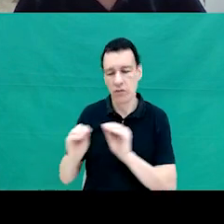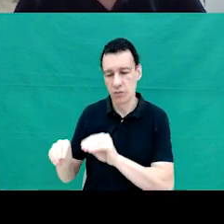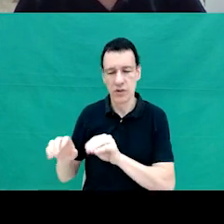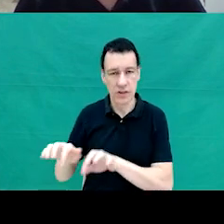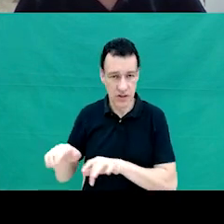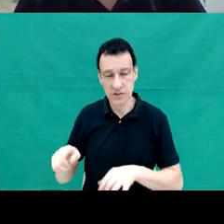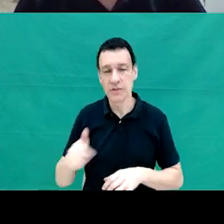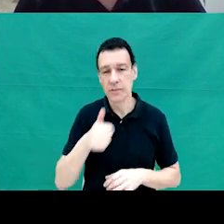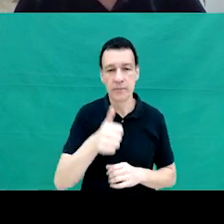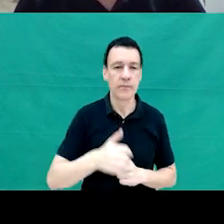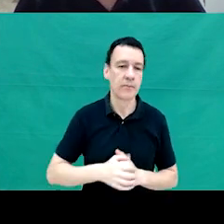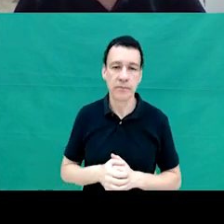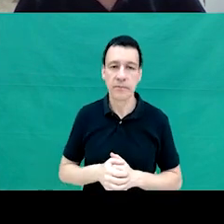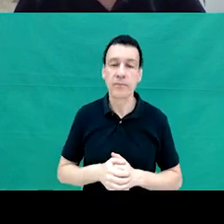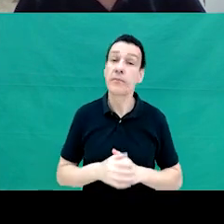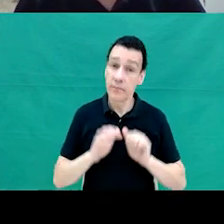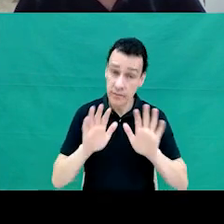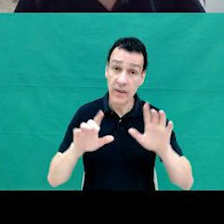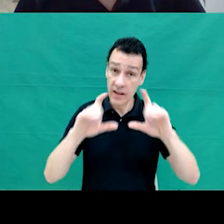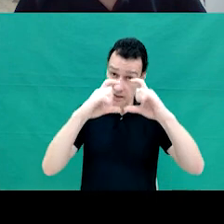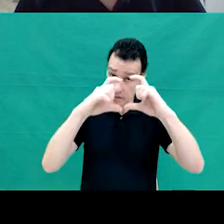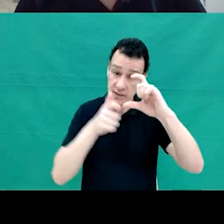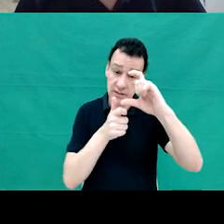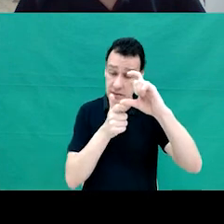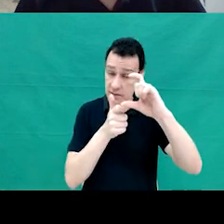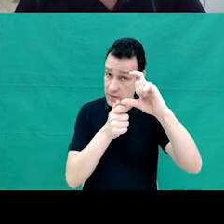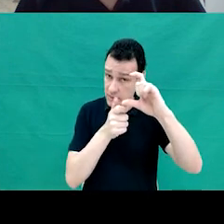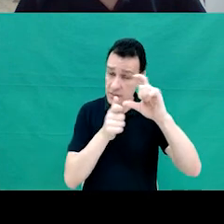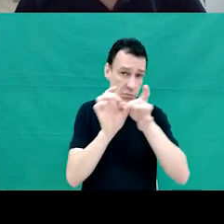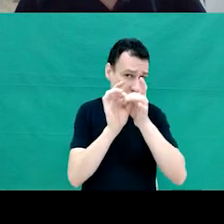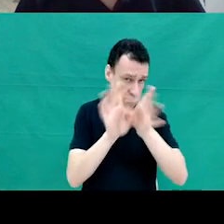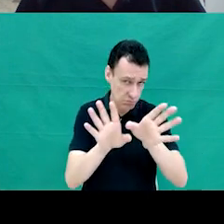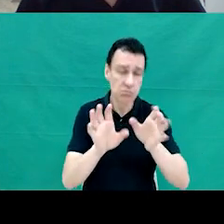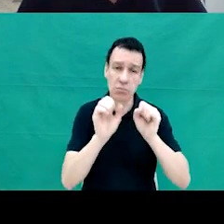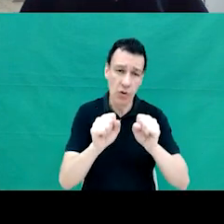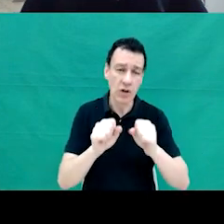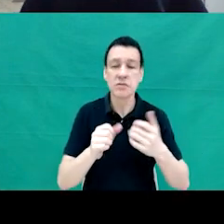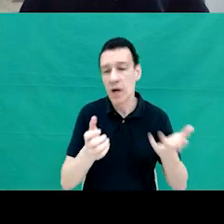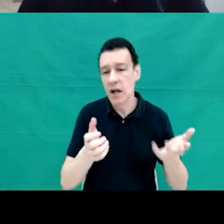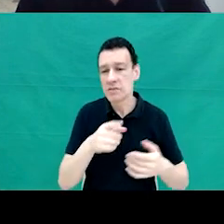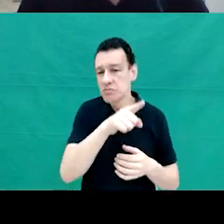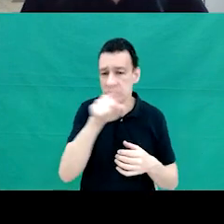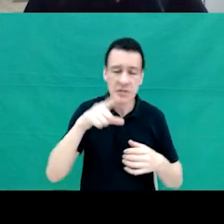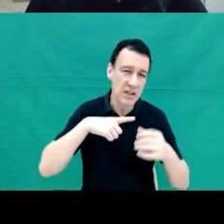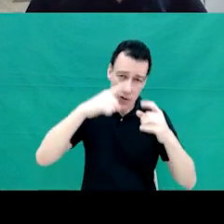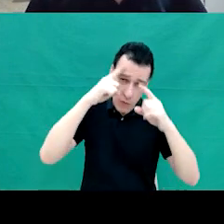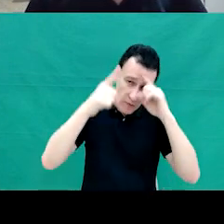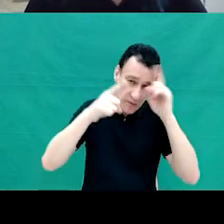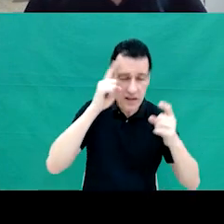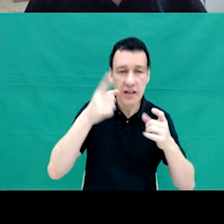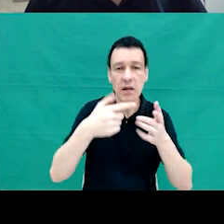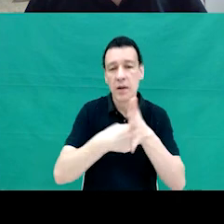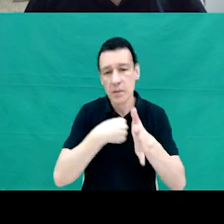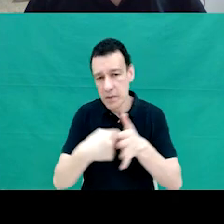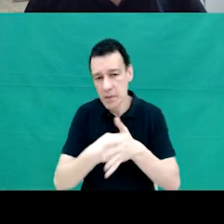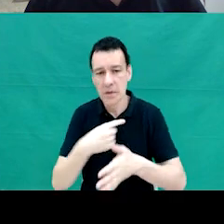nesse momento, enquanto o QR Code está em tela, se alguém tiver alguma dúvida, algum comentário... Para quem não pegou ali